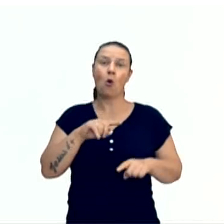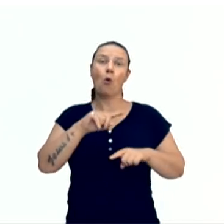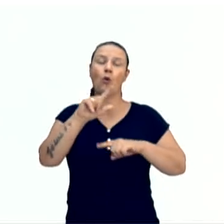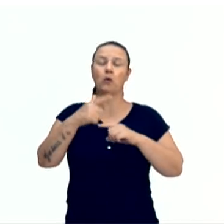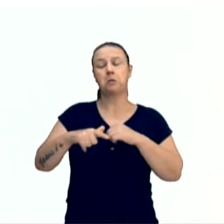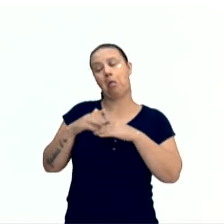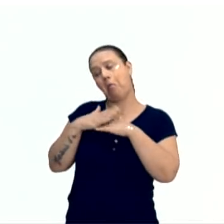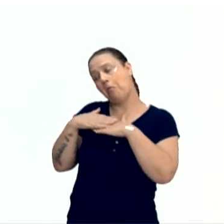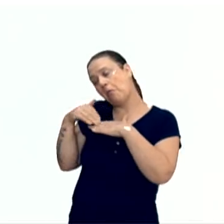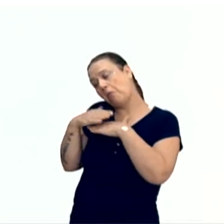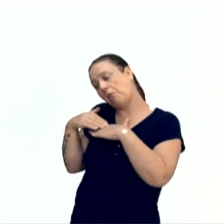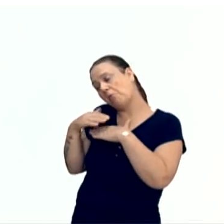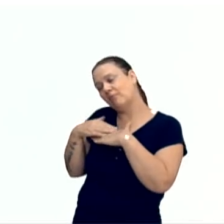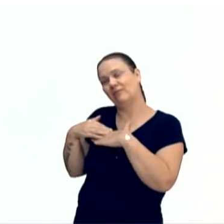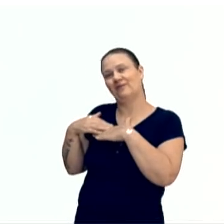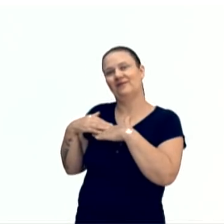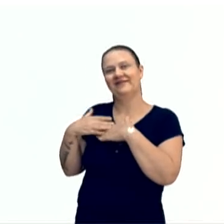dengoso.